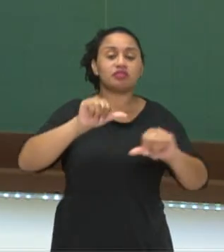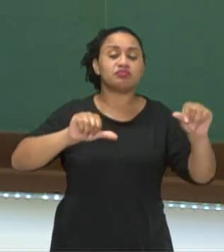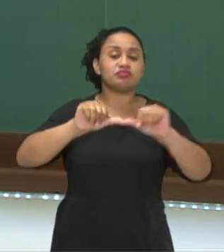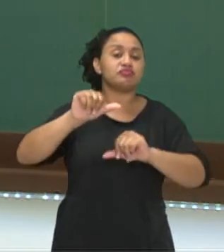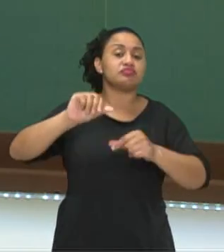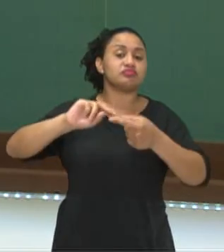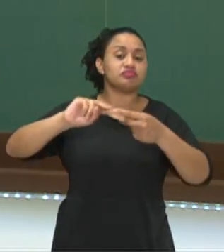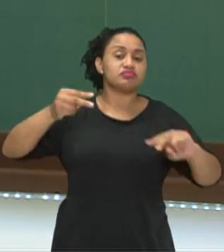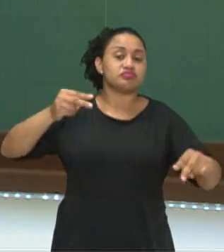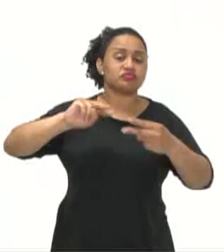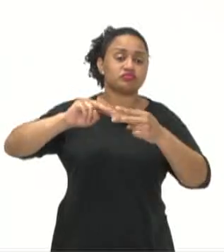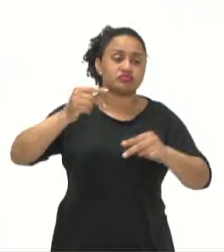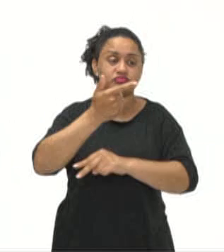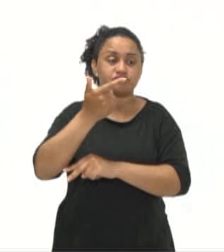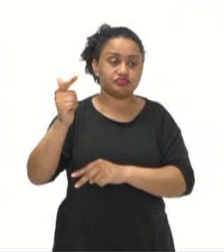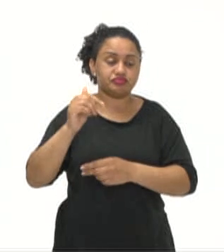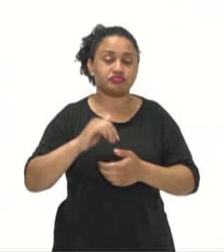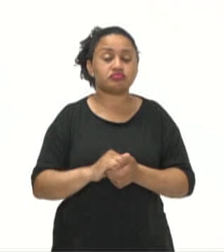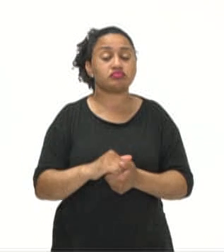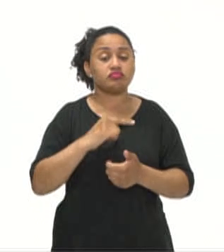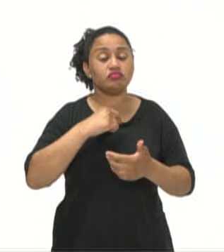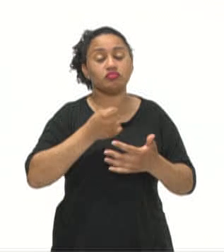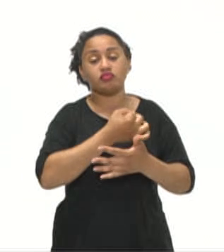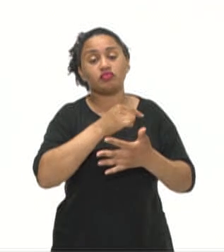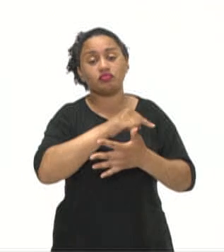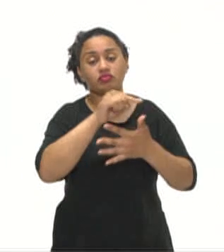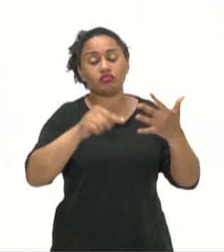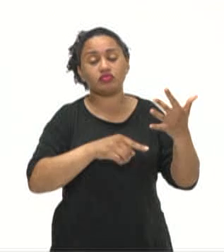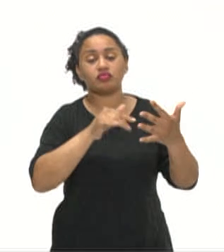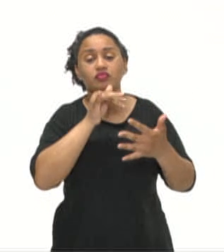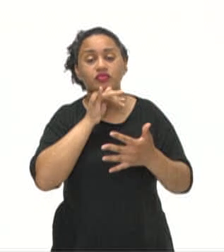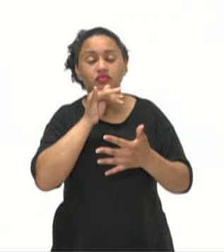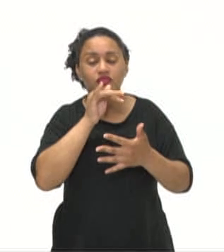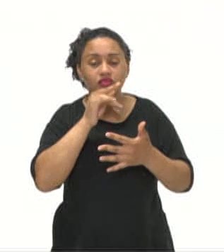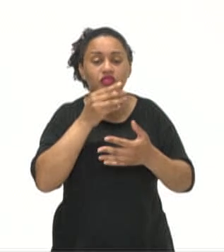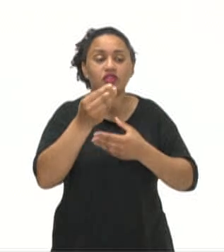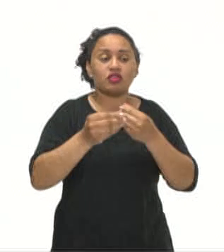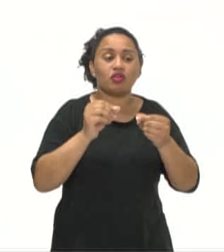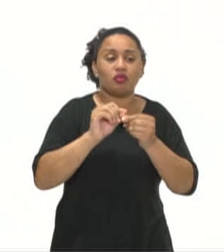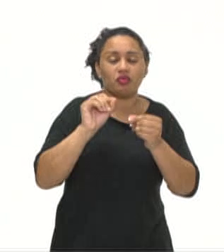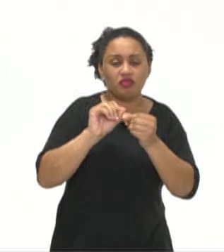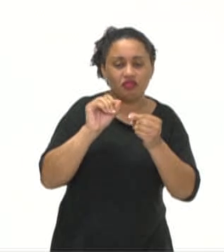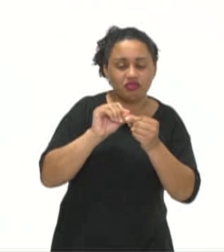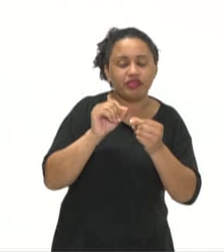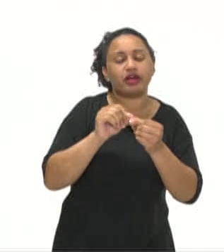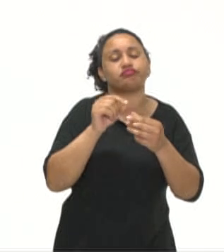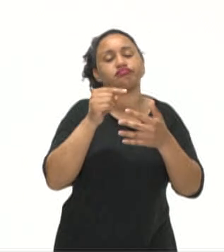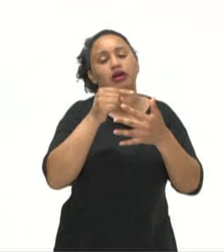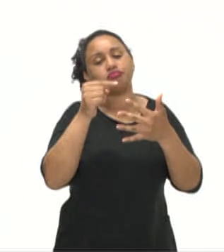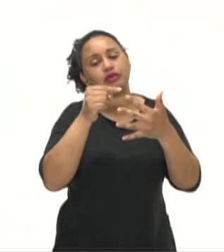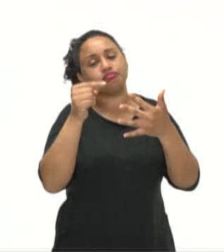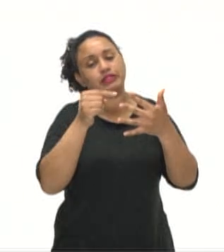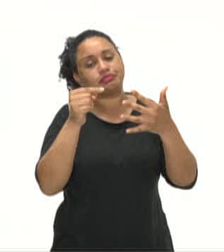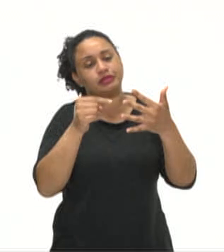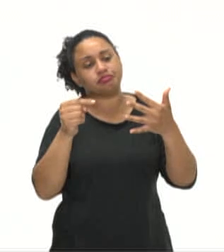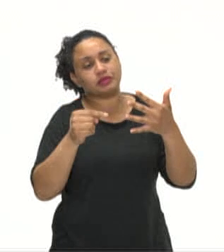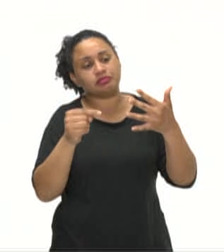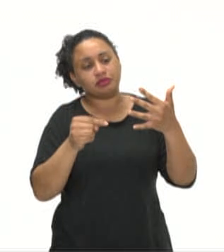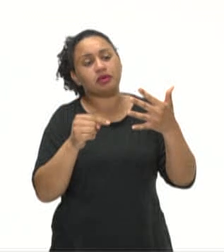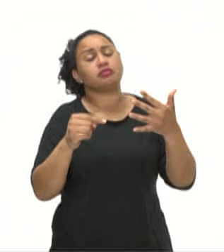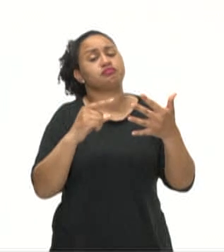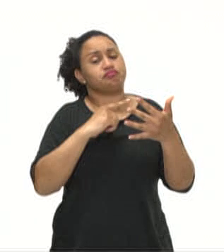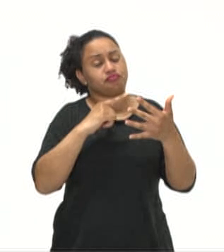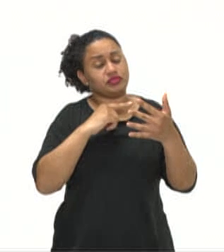de gene. Nós temos alguns exemplos: a fragmentação, a cisciparidade,